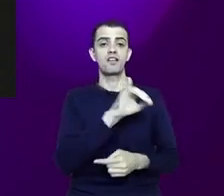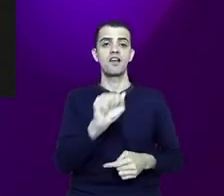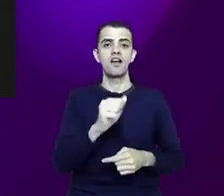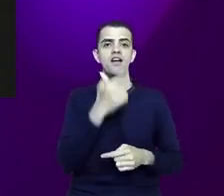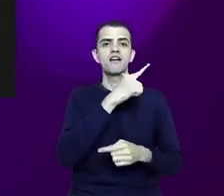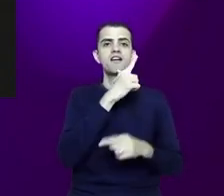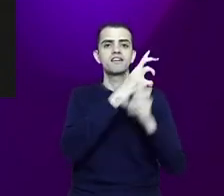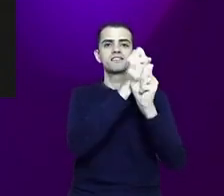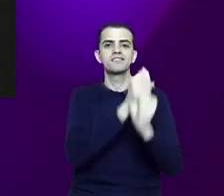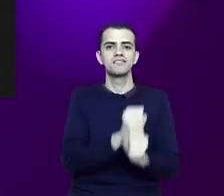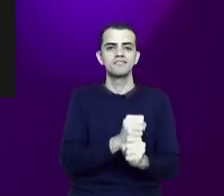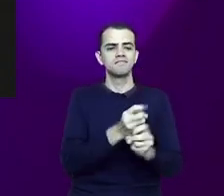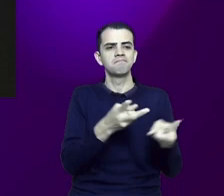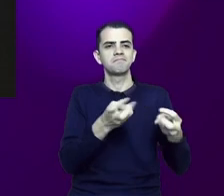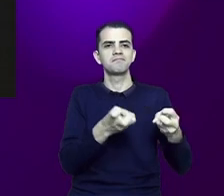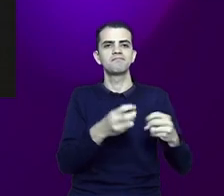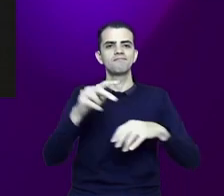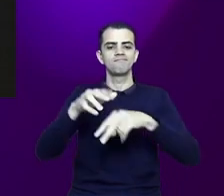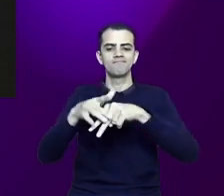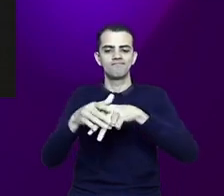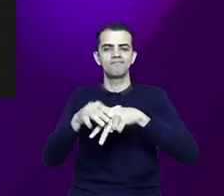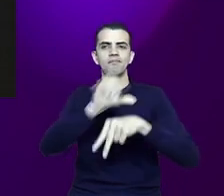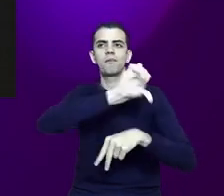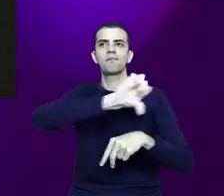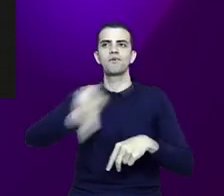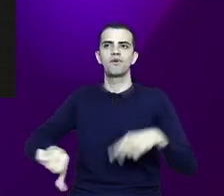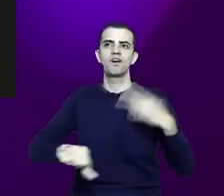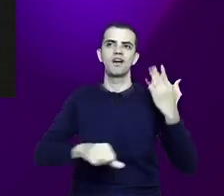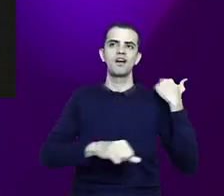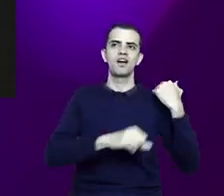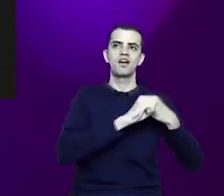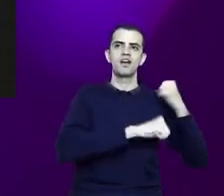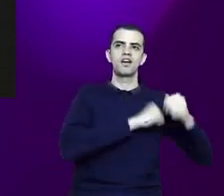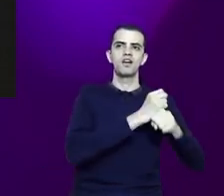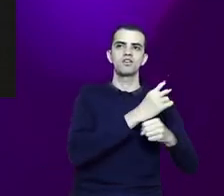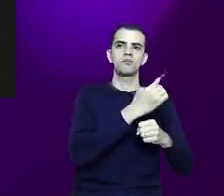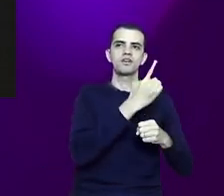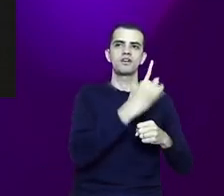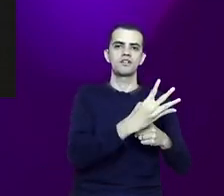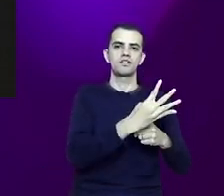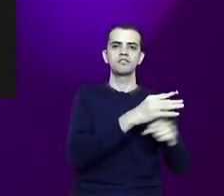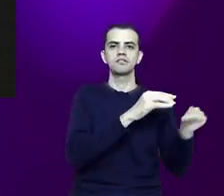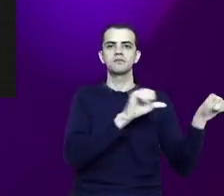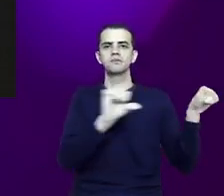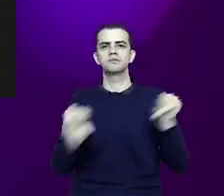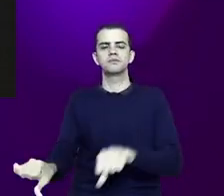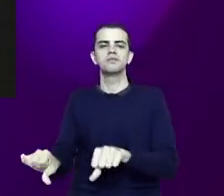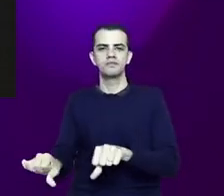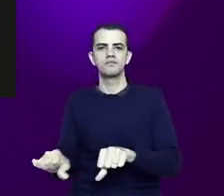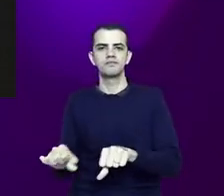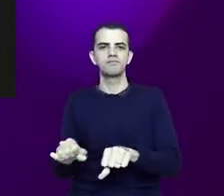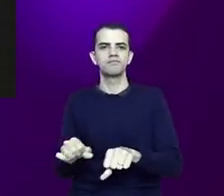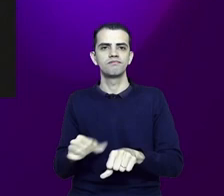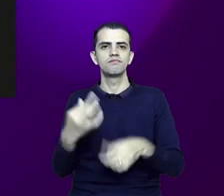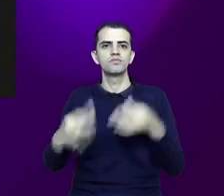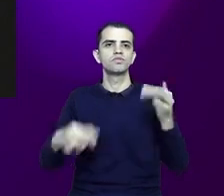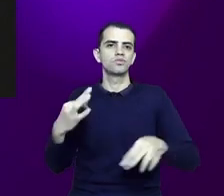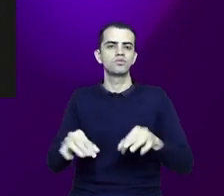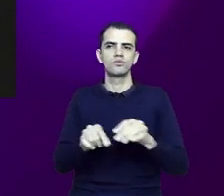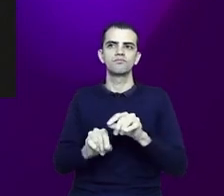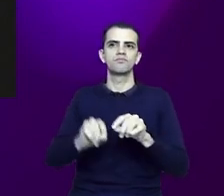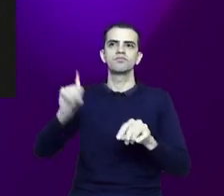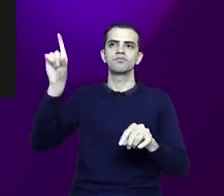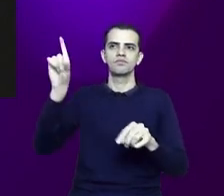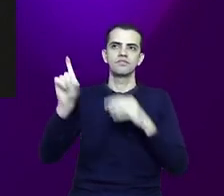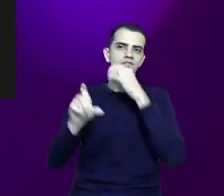paciente piorou, então a dor piorou de 2014 para cá, e a mobilidade, o range of motion, também piorou. Então, esses são futuros